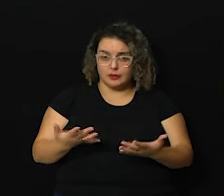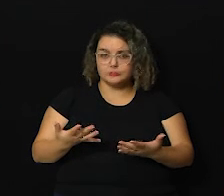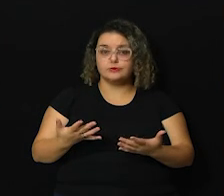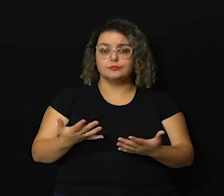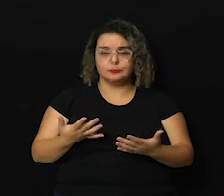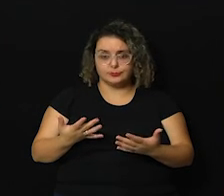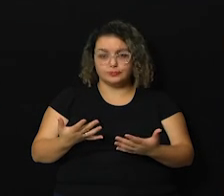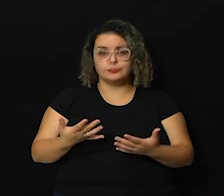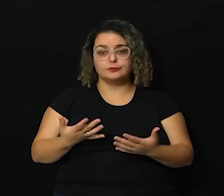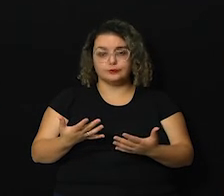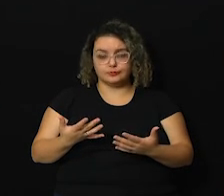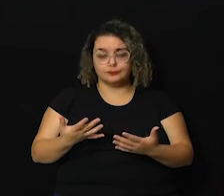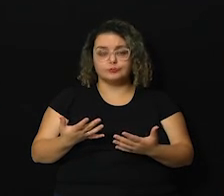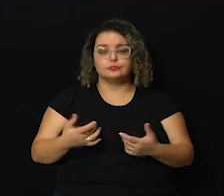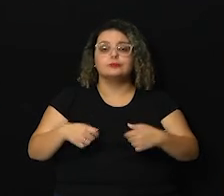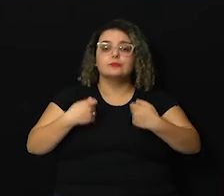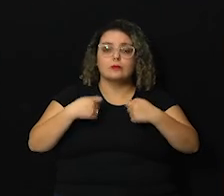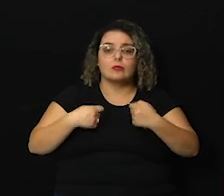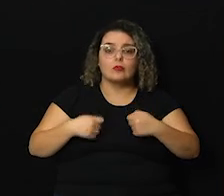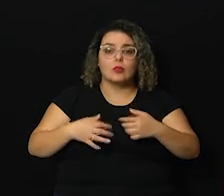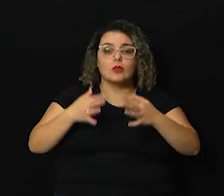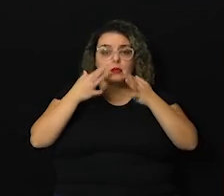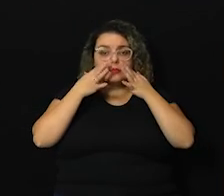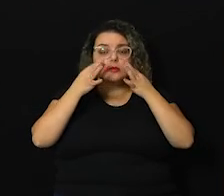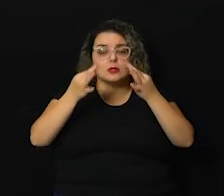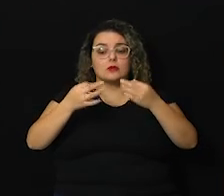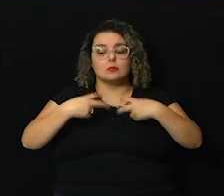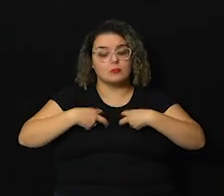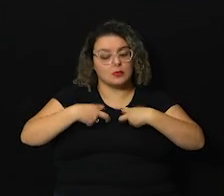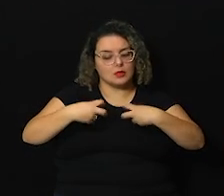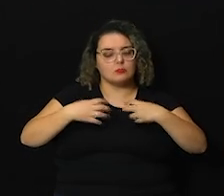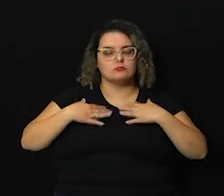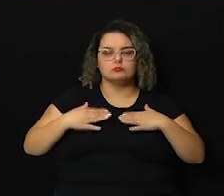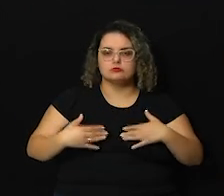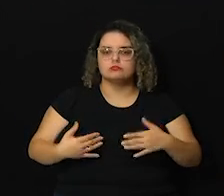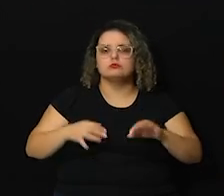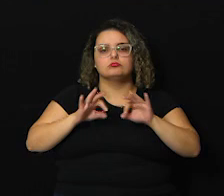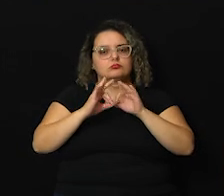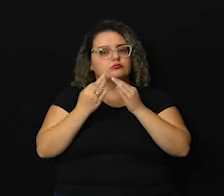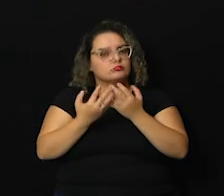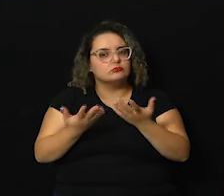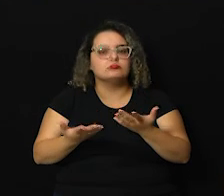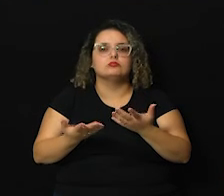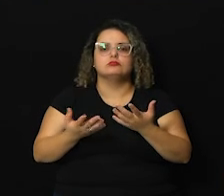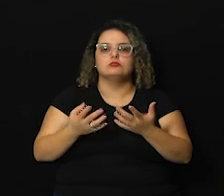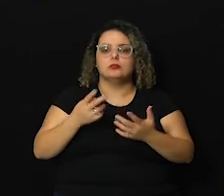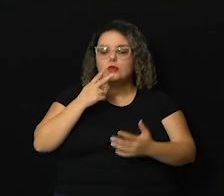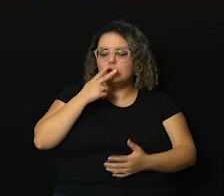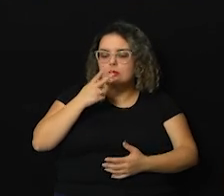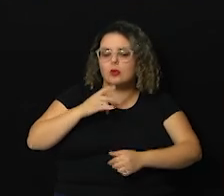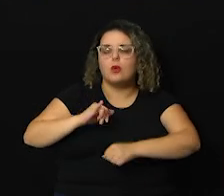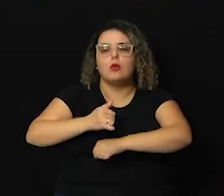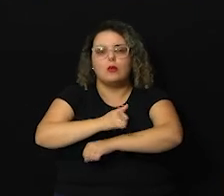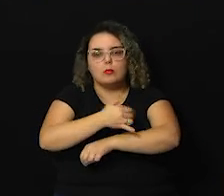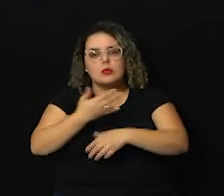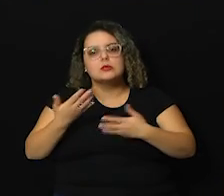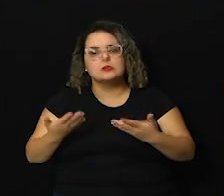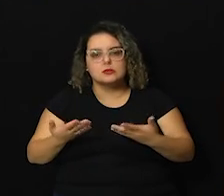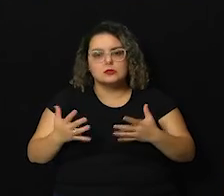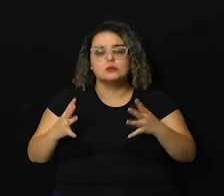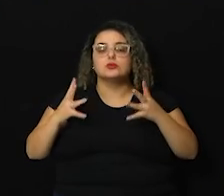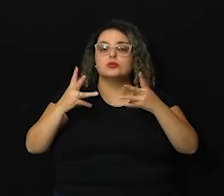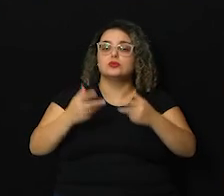é um câncer silencioso, a gente precisa realmente estar mais atento, mas história familiar, tabagismo, obesidade,